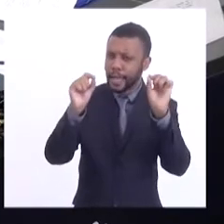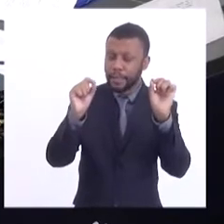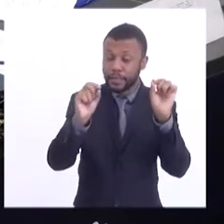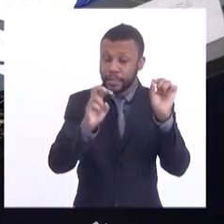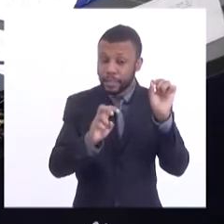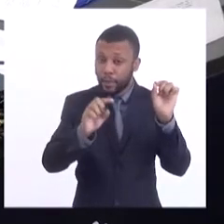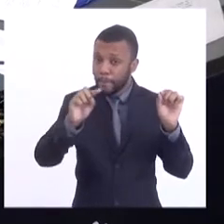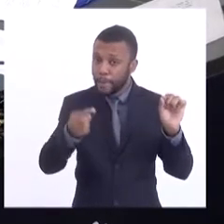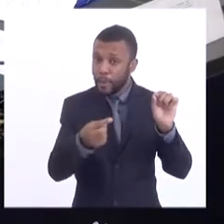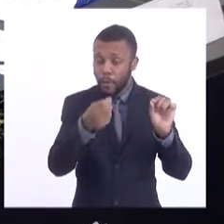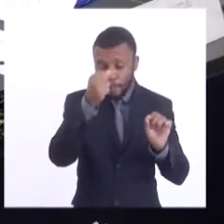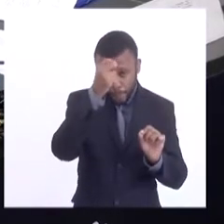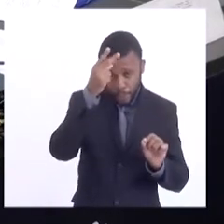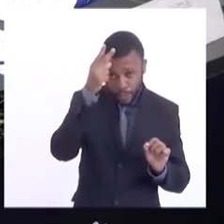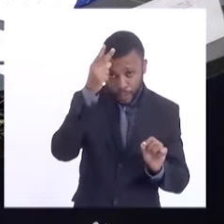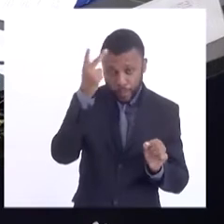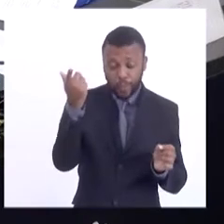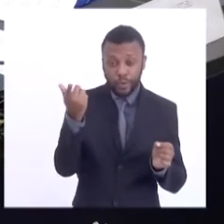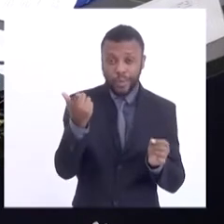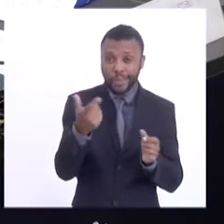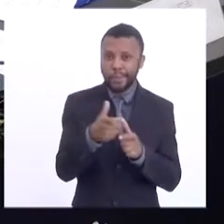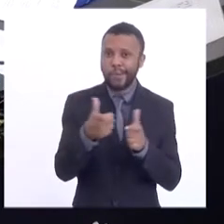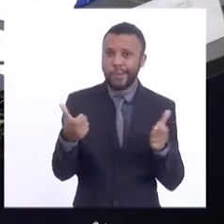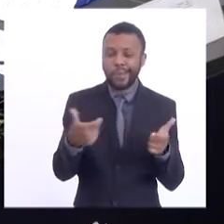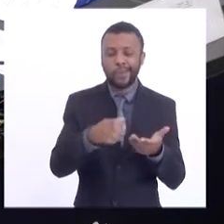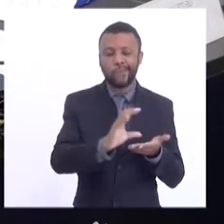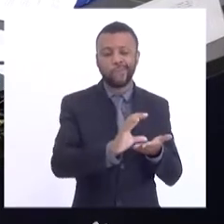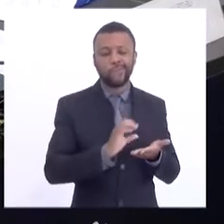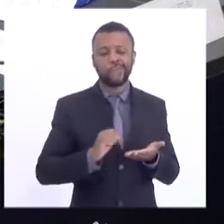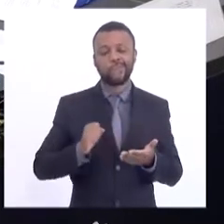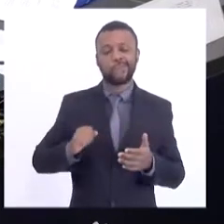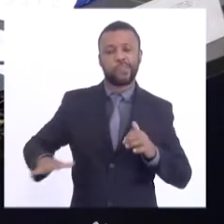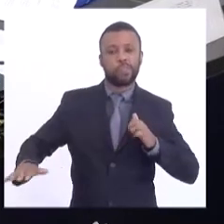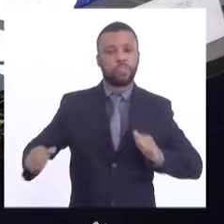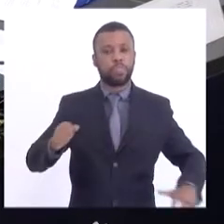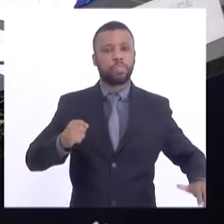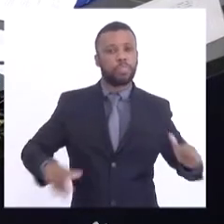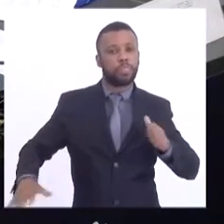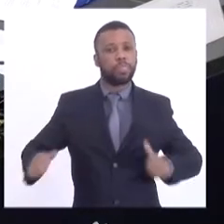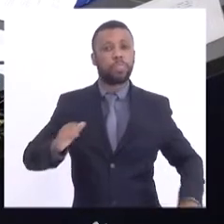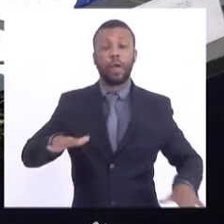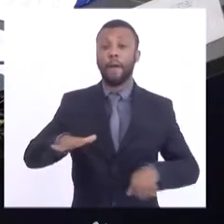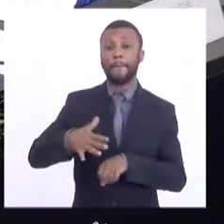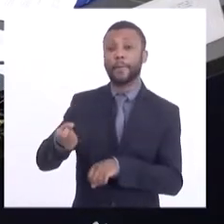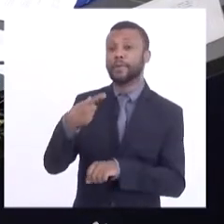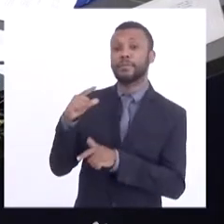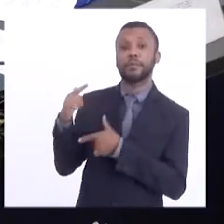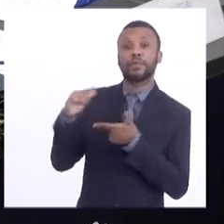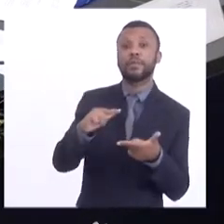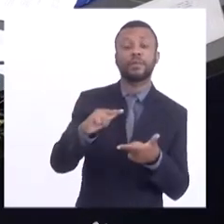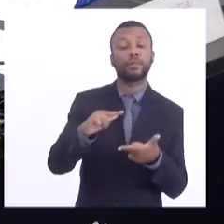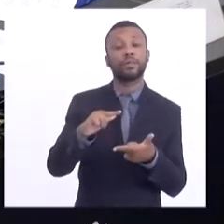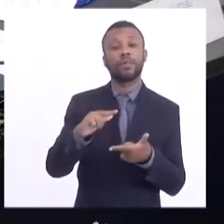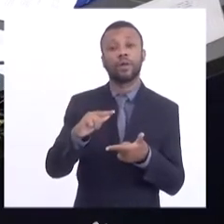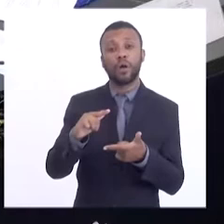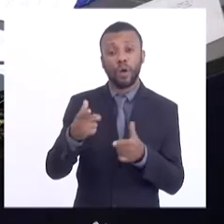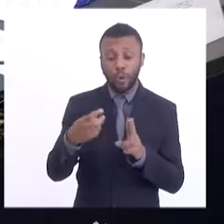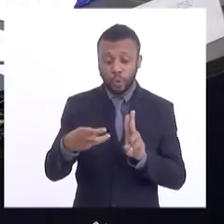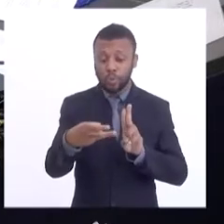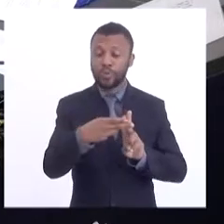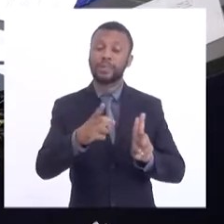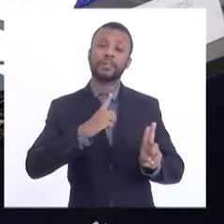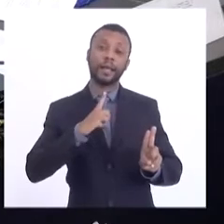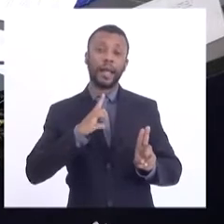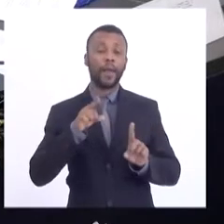dinheiro fora aí e no susto os medicamentos mais usuais o sustém todos eles